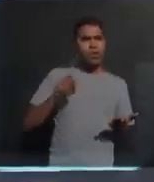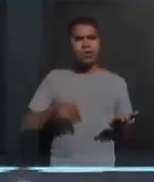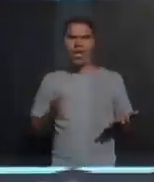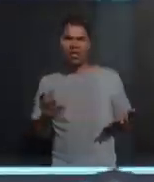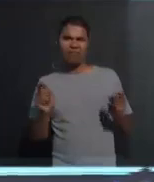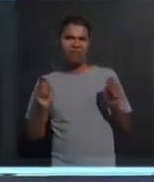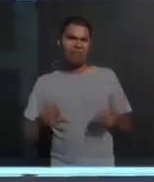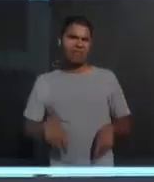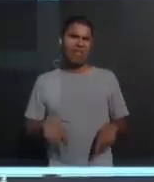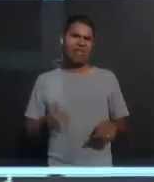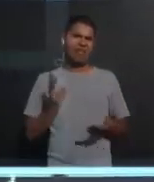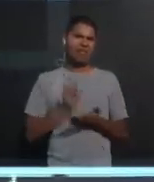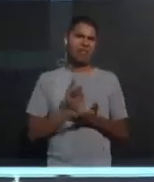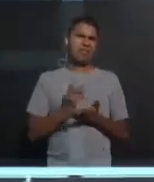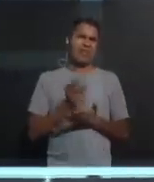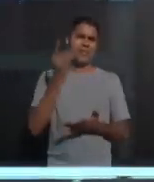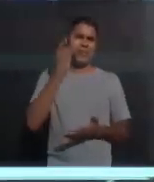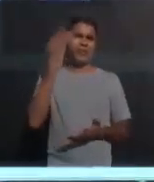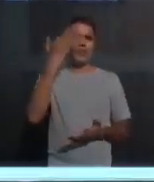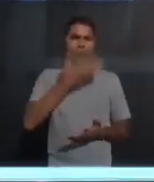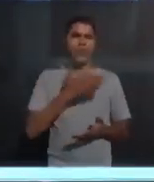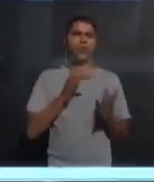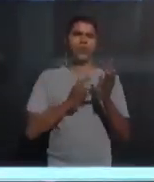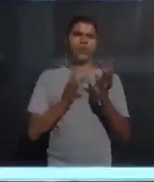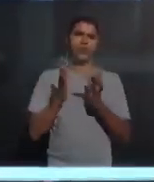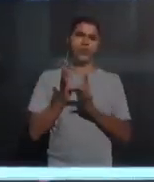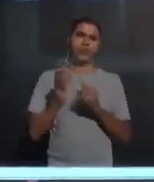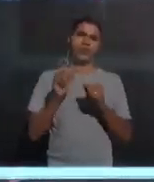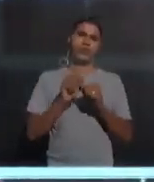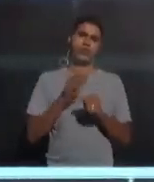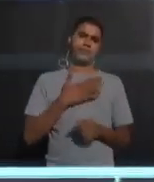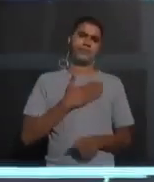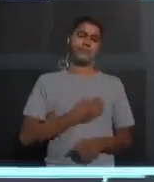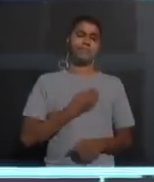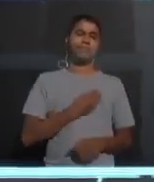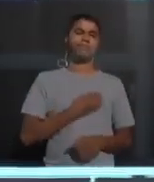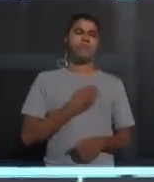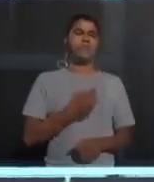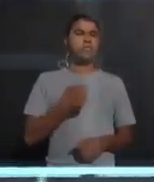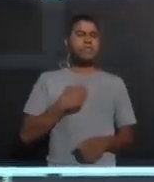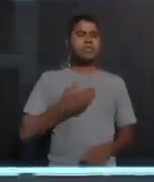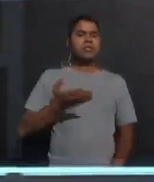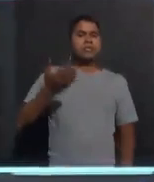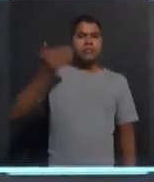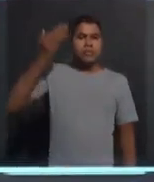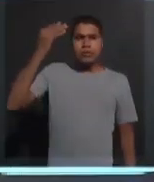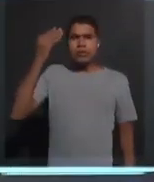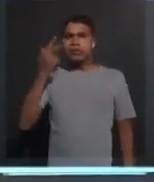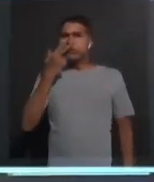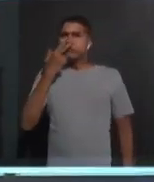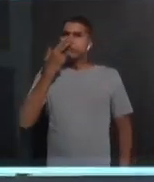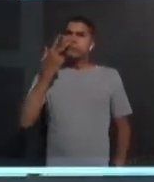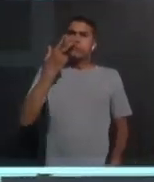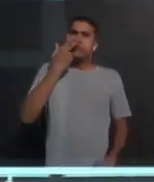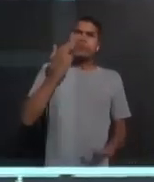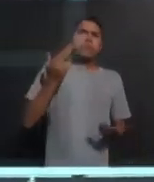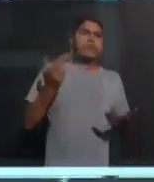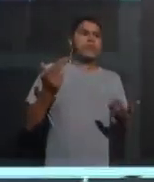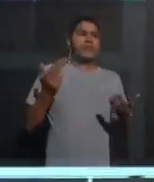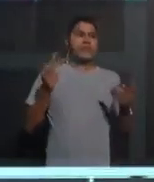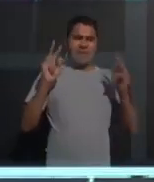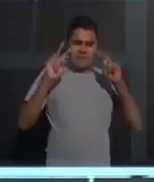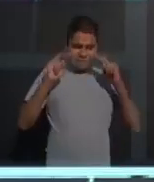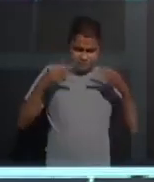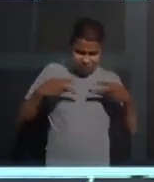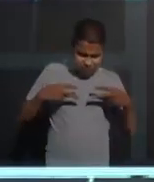dá né porque eu tô sendo testemunhado aquilo que jesus fez na minha vida eu tinha muitos complexos de incapacidade e de não me